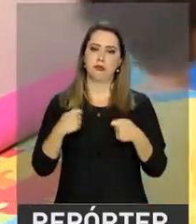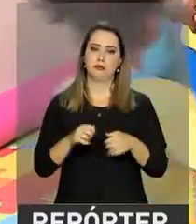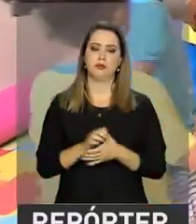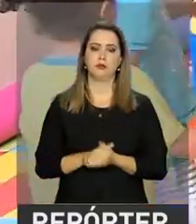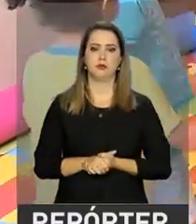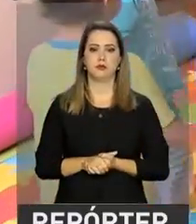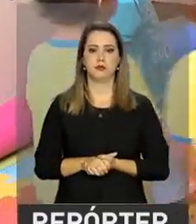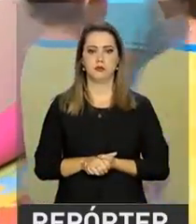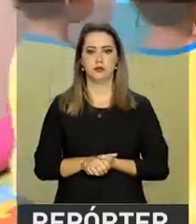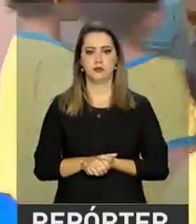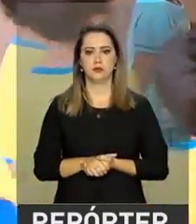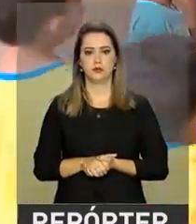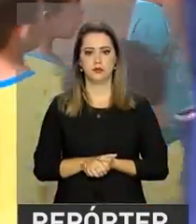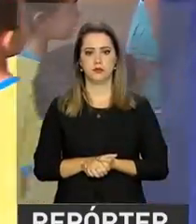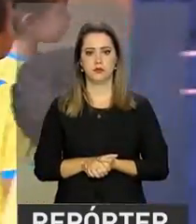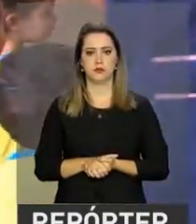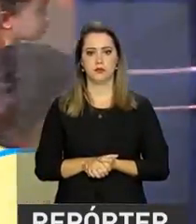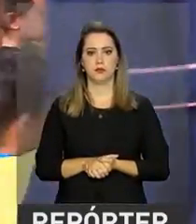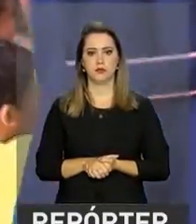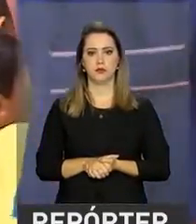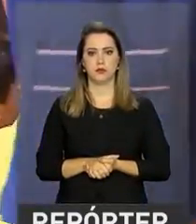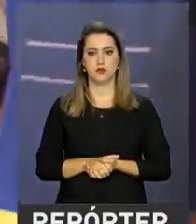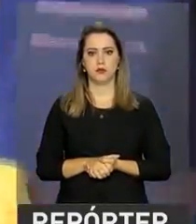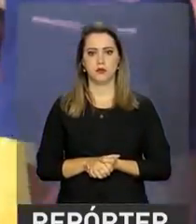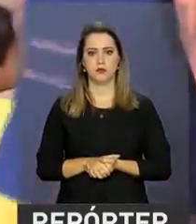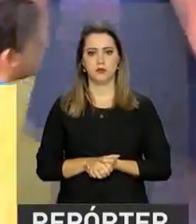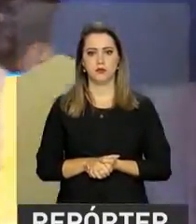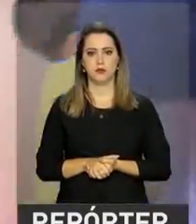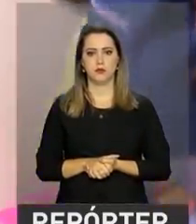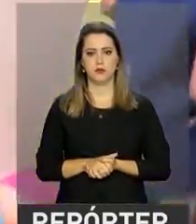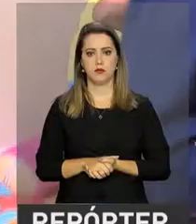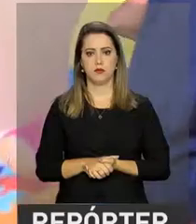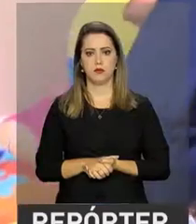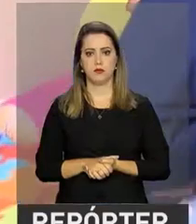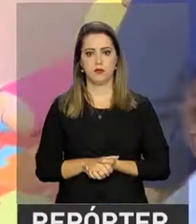é casar a imagem